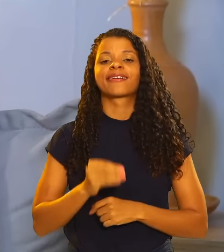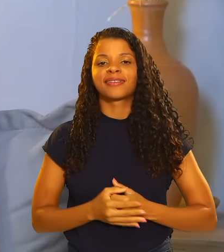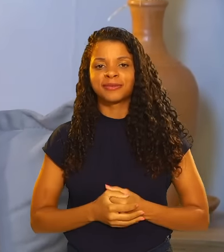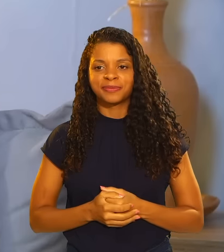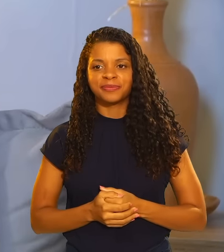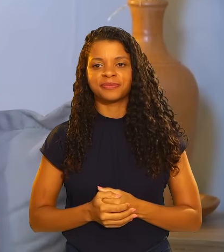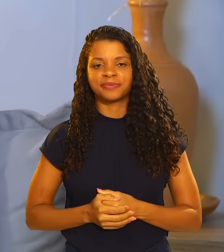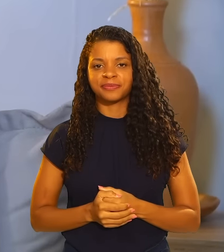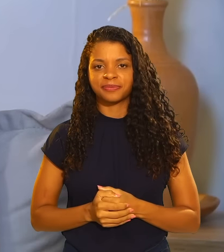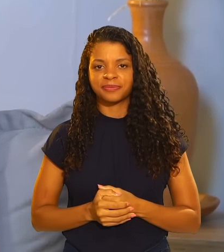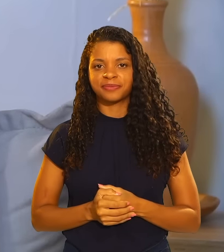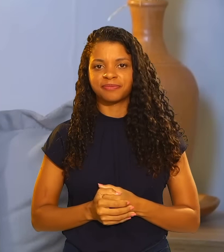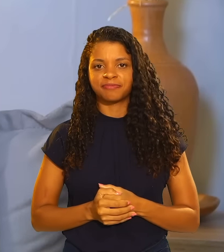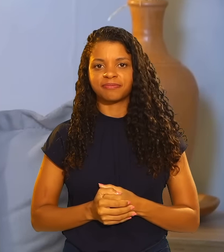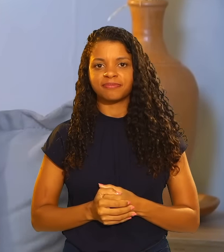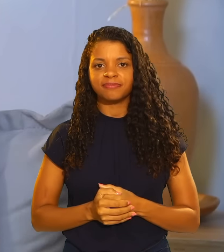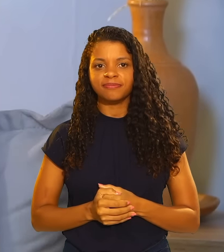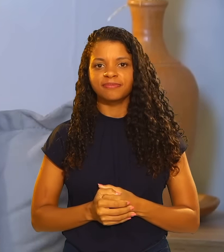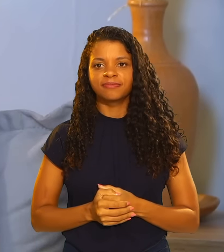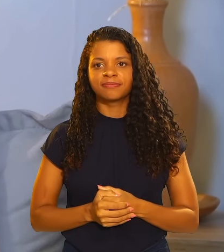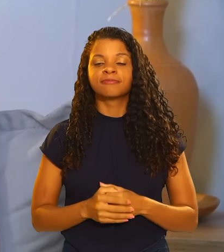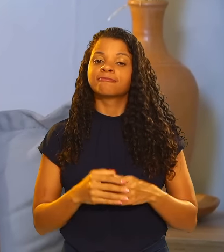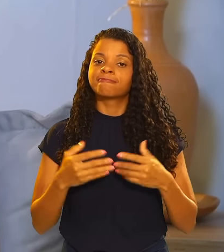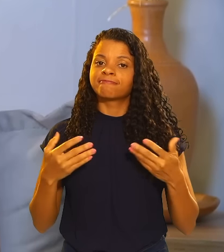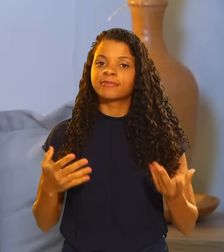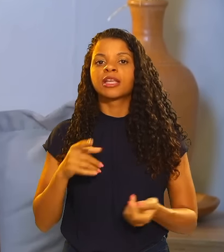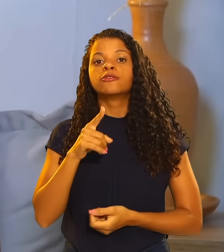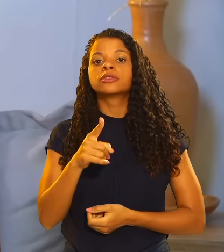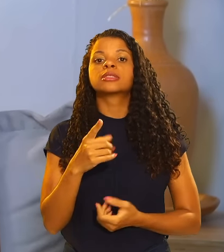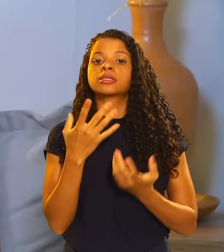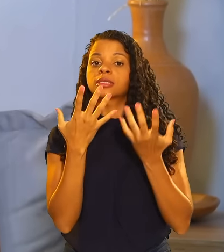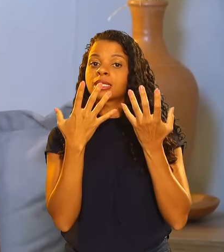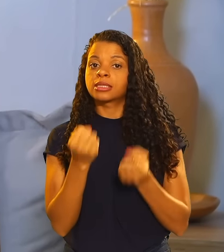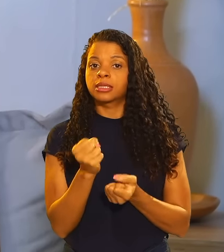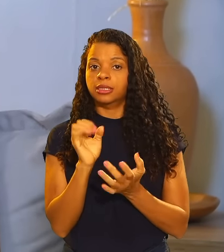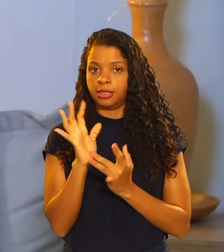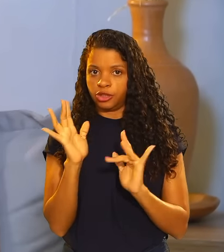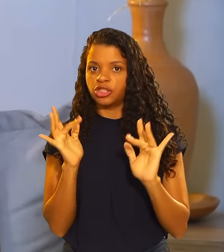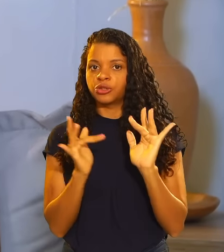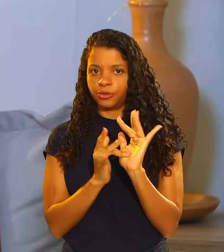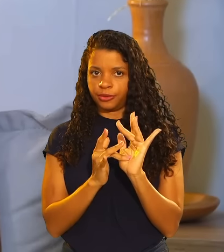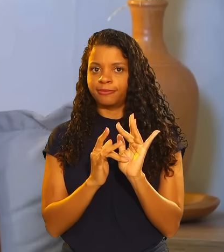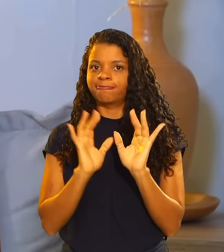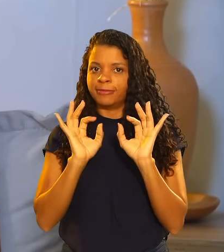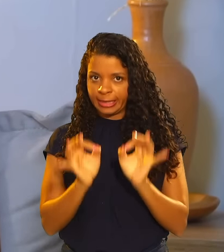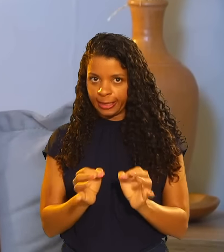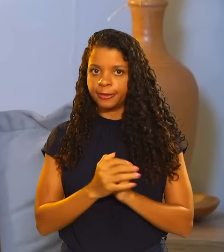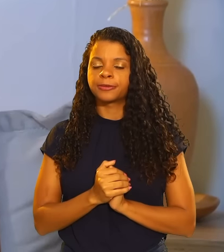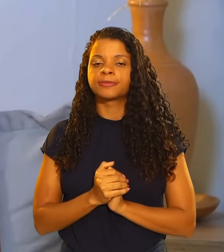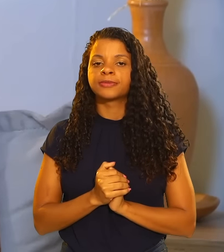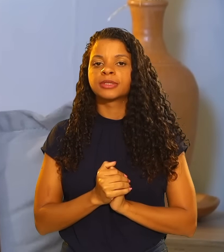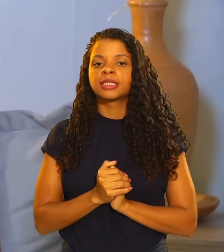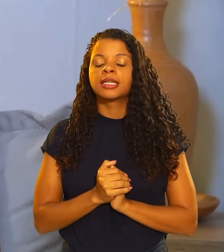Quando você aceita Jesus como seu Salvador, é formado um vínculo entre você e